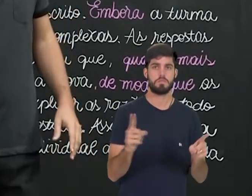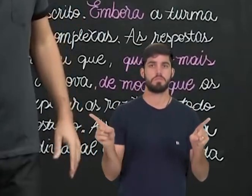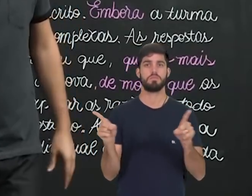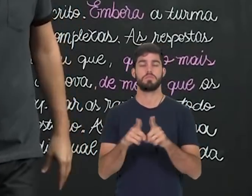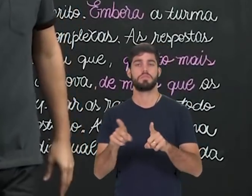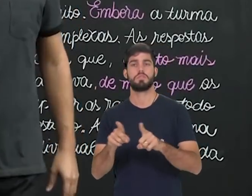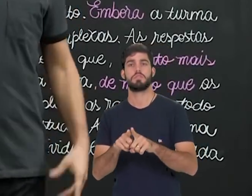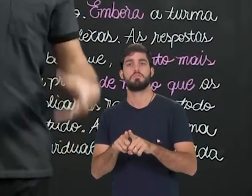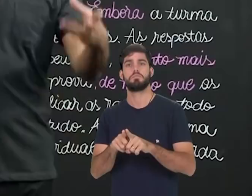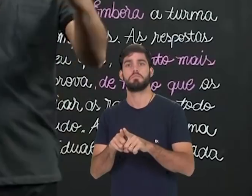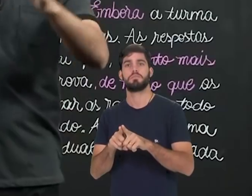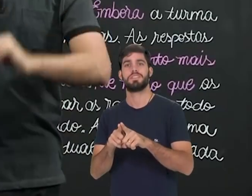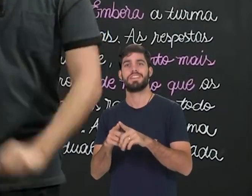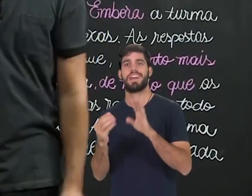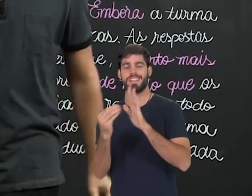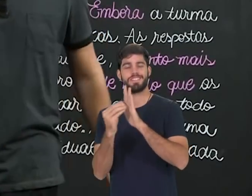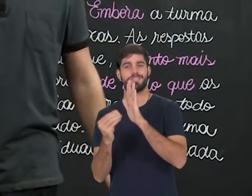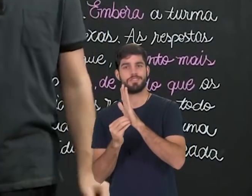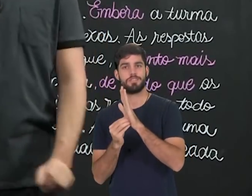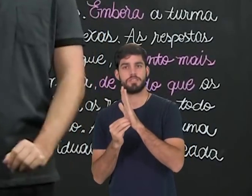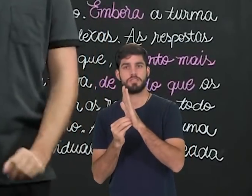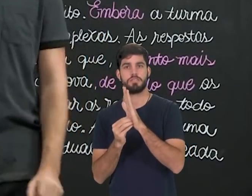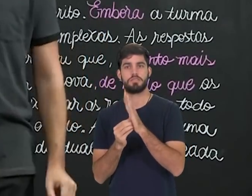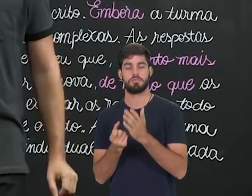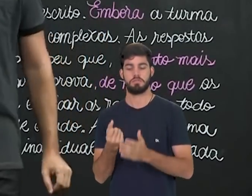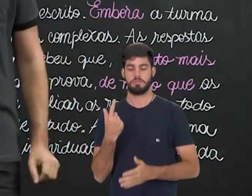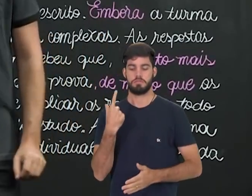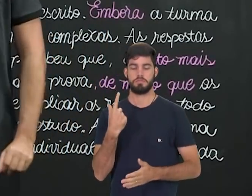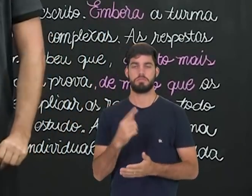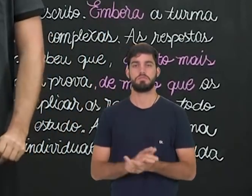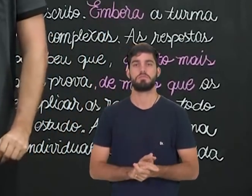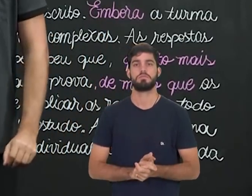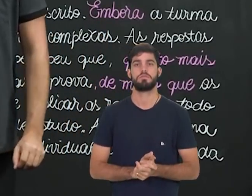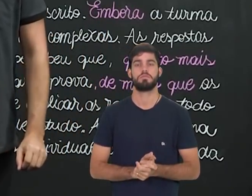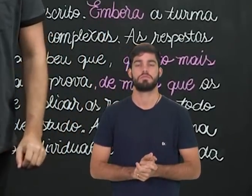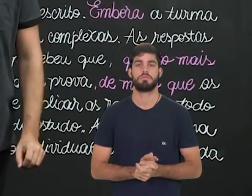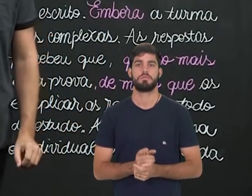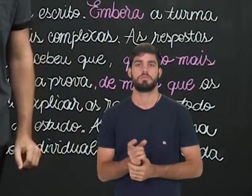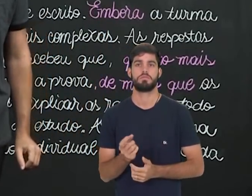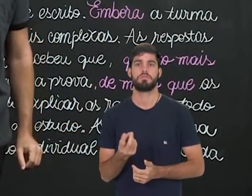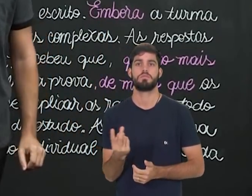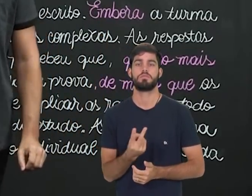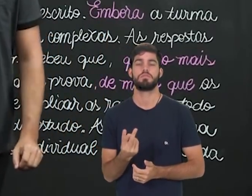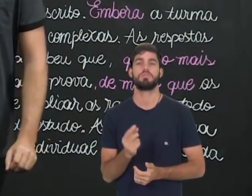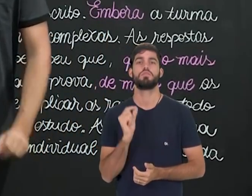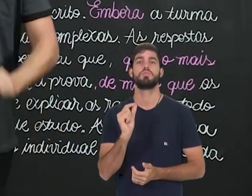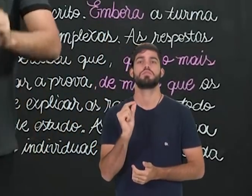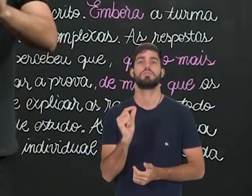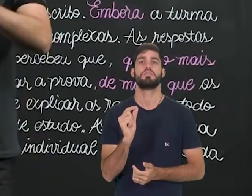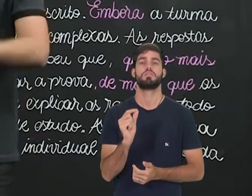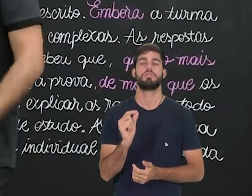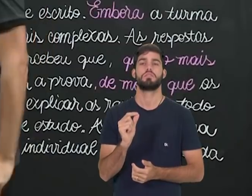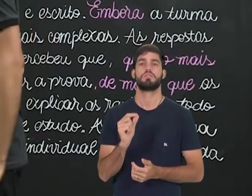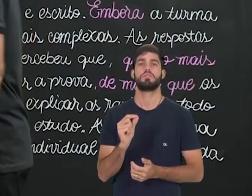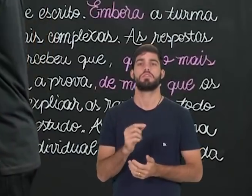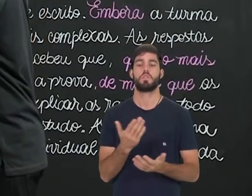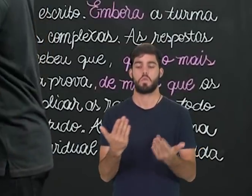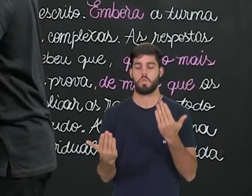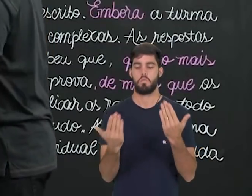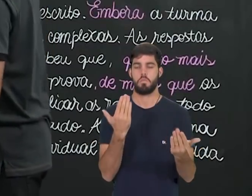quanto os resultados foram chocantes, chocaram. Então, nesse caso, é uma subordinada adverbial de